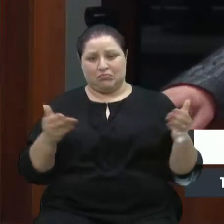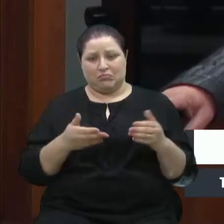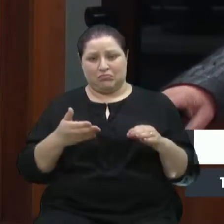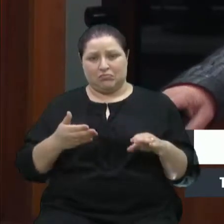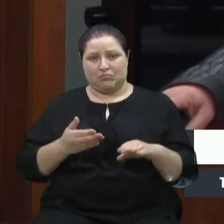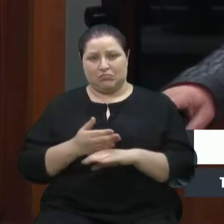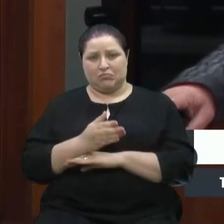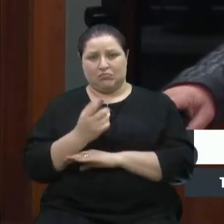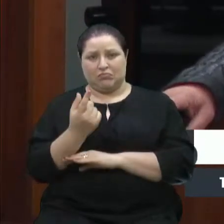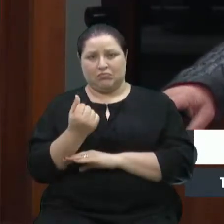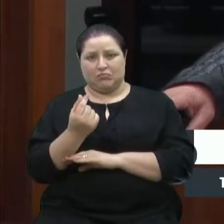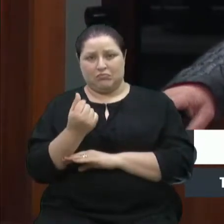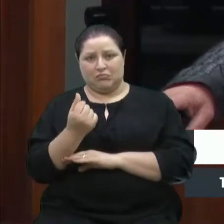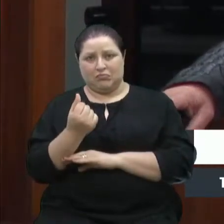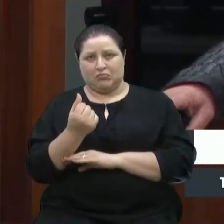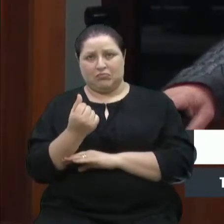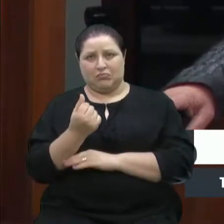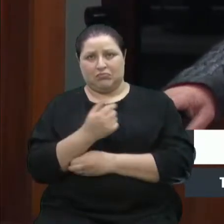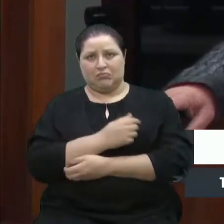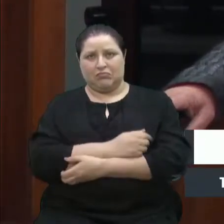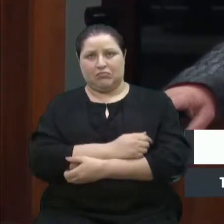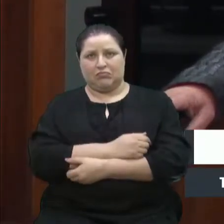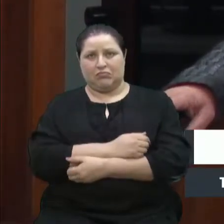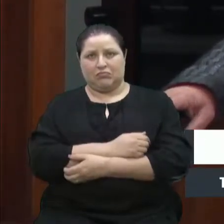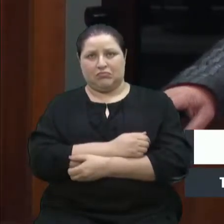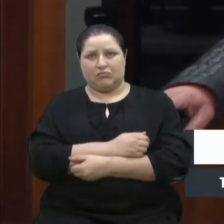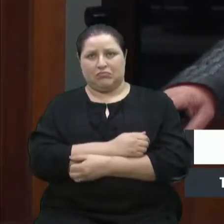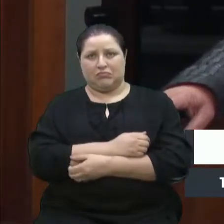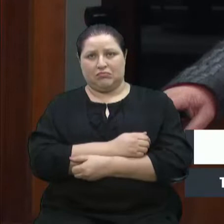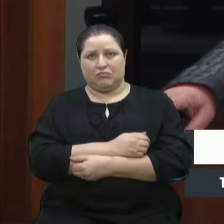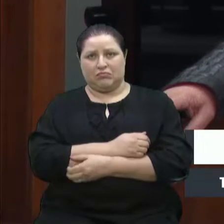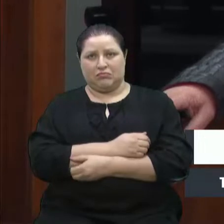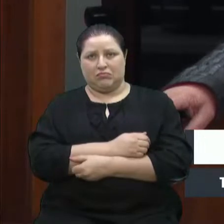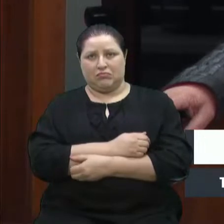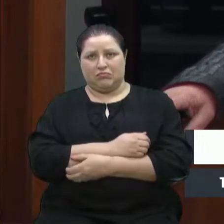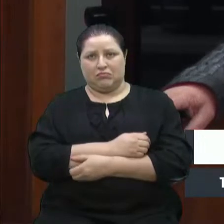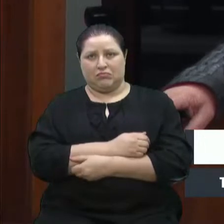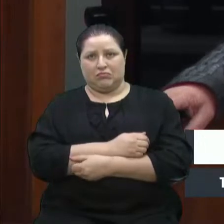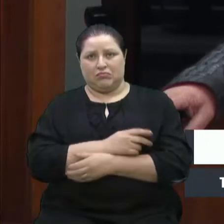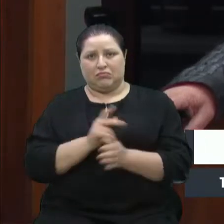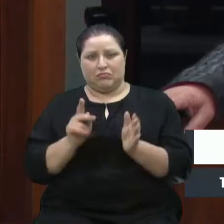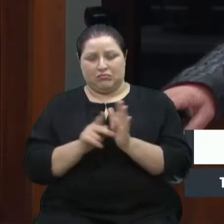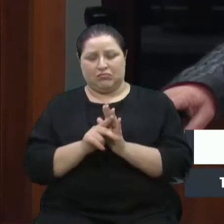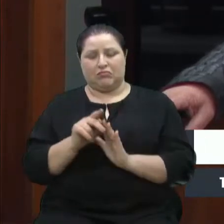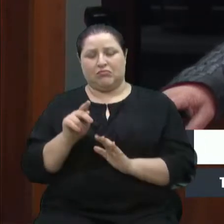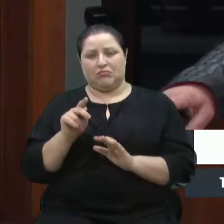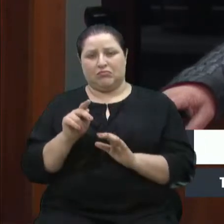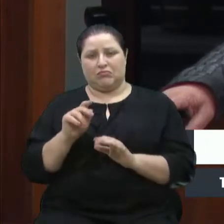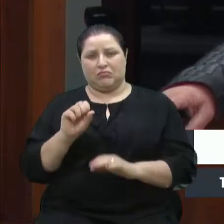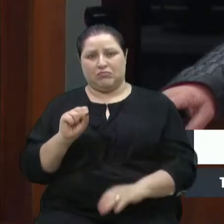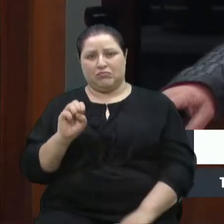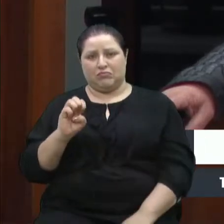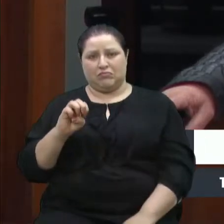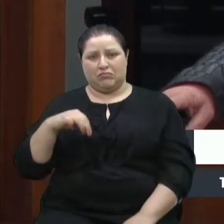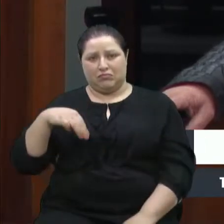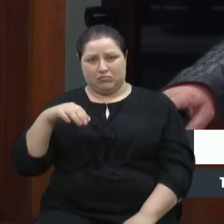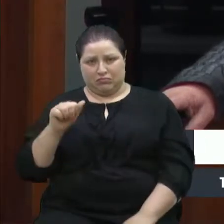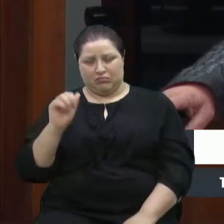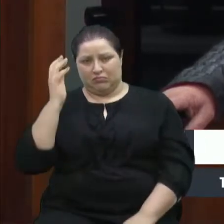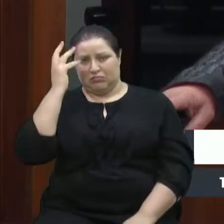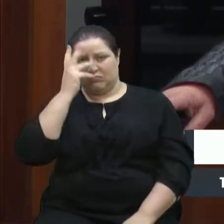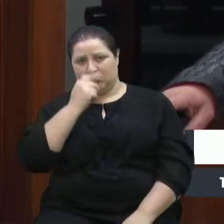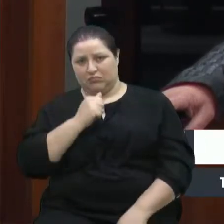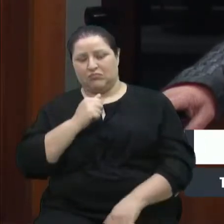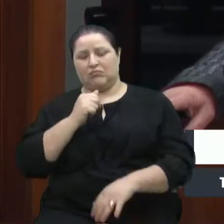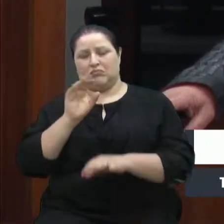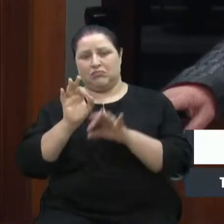foi aprovada aqui no projeto ali da da cena o projeto belíssimo quero ver